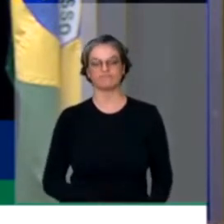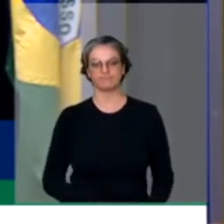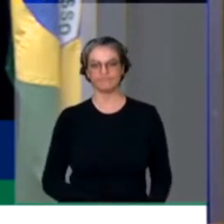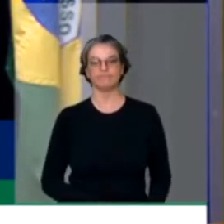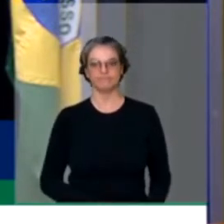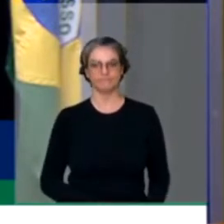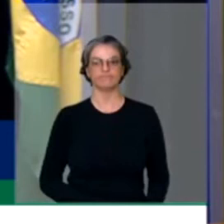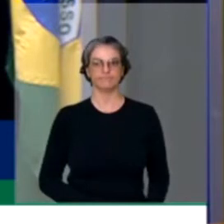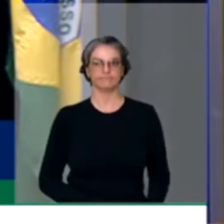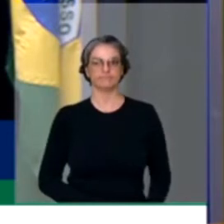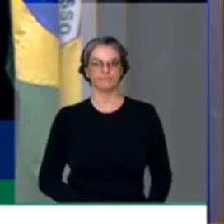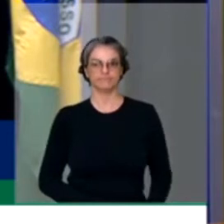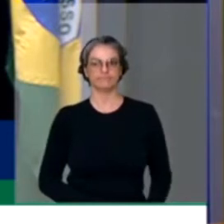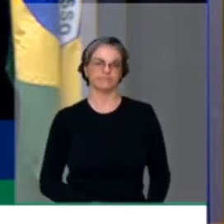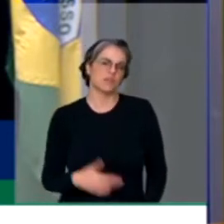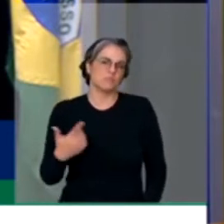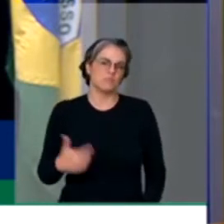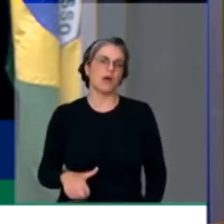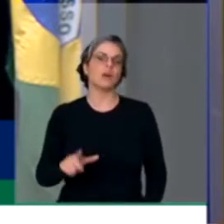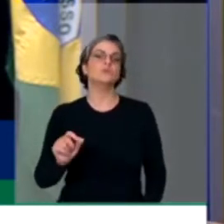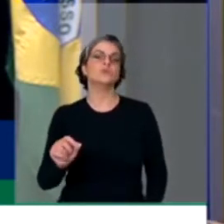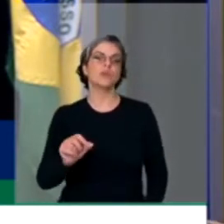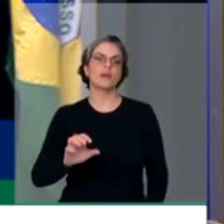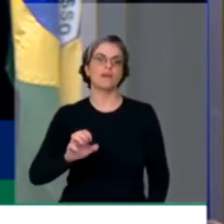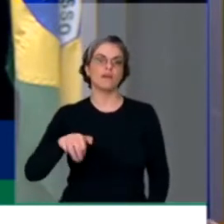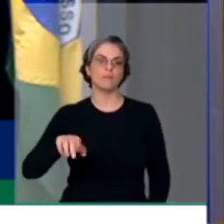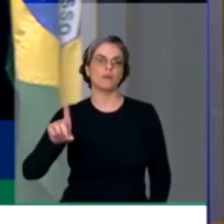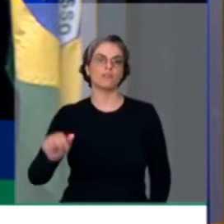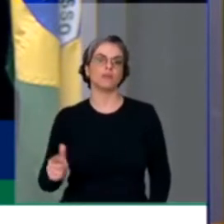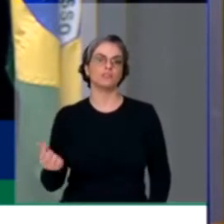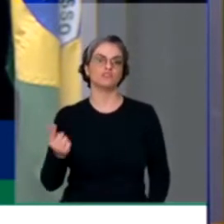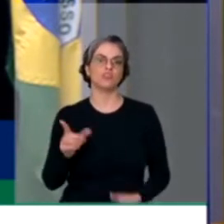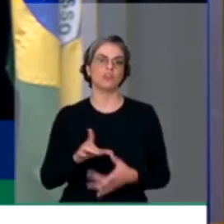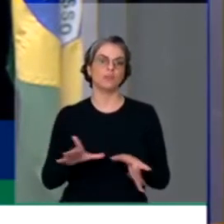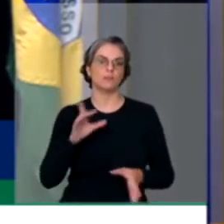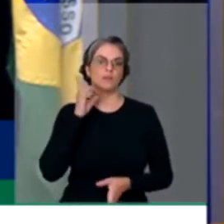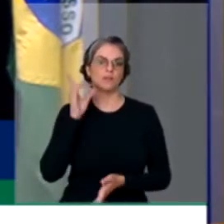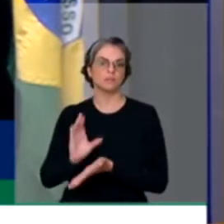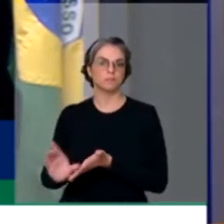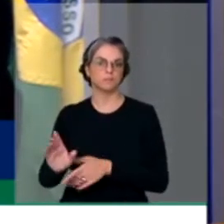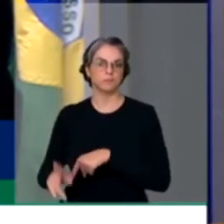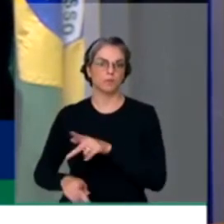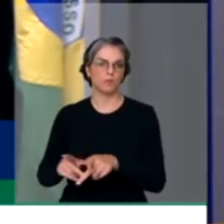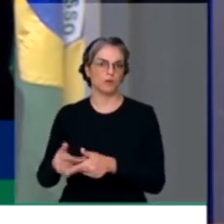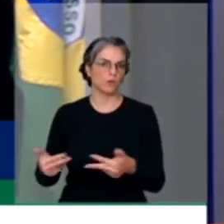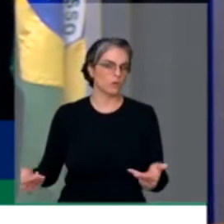Isso para não falar das emendas parlamentares. Temer